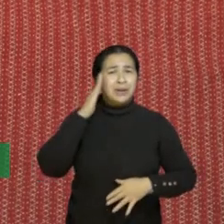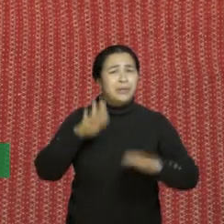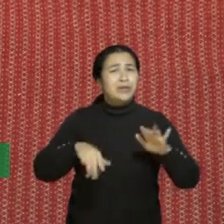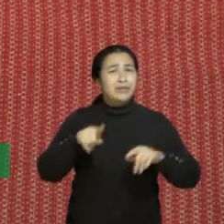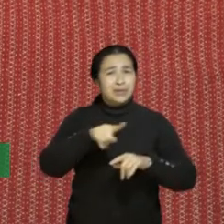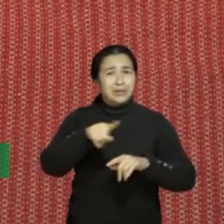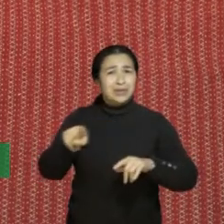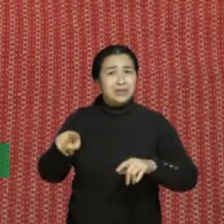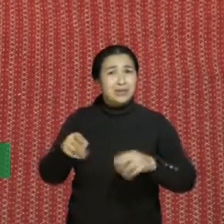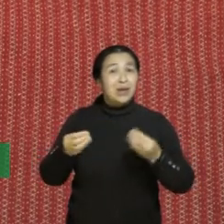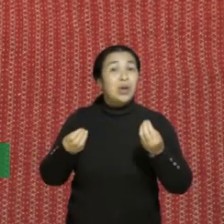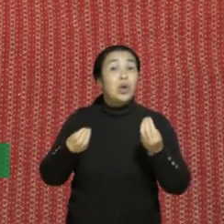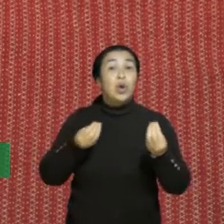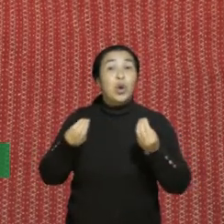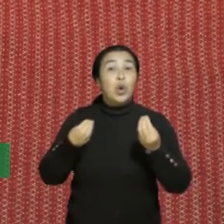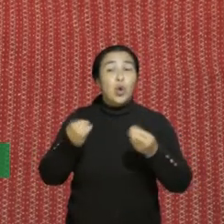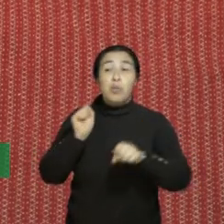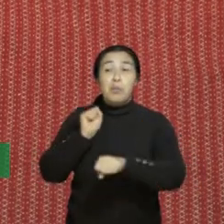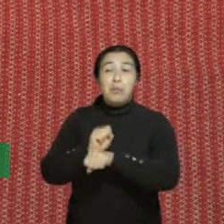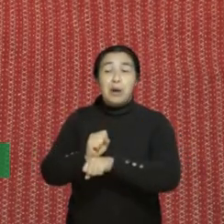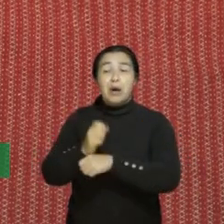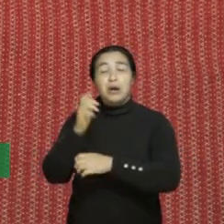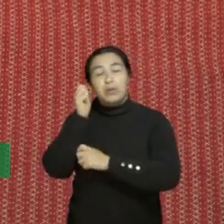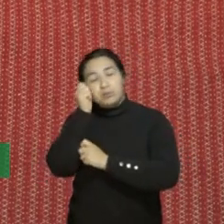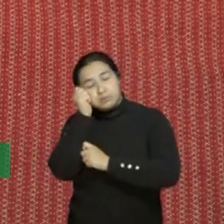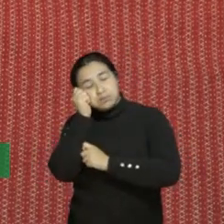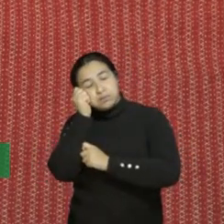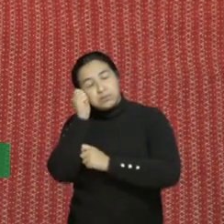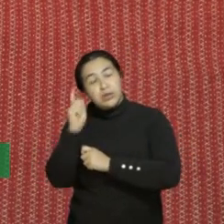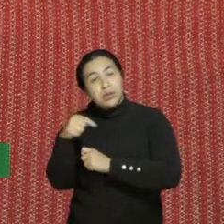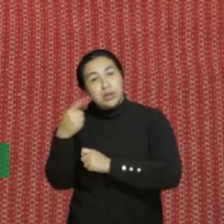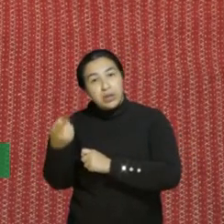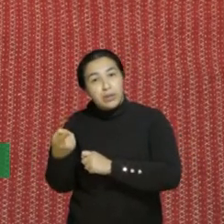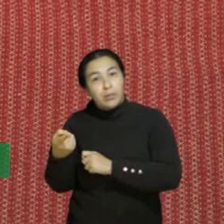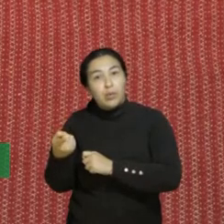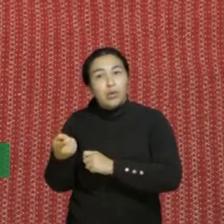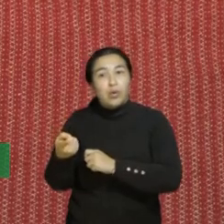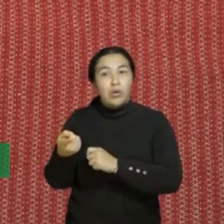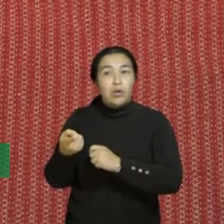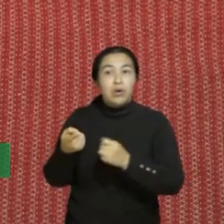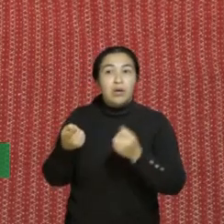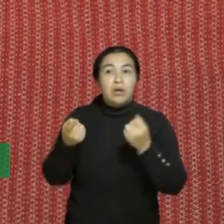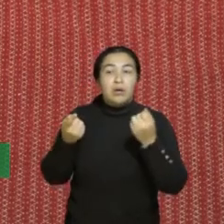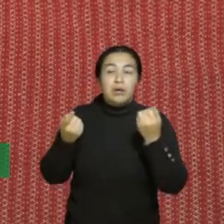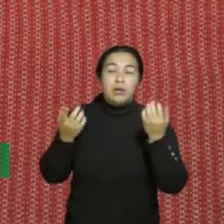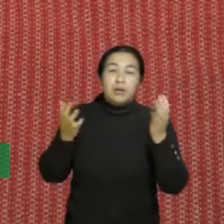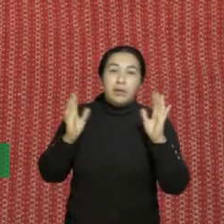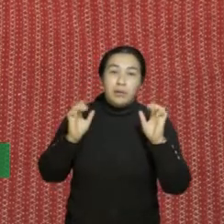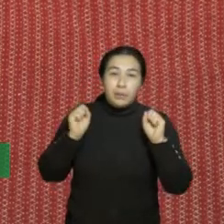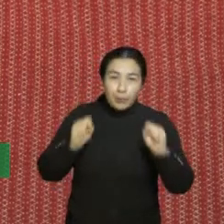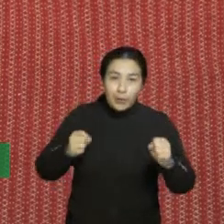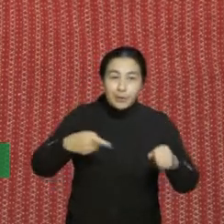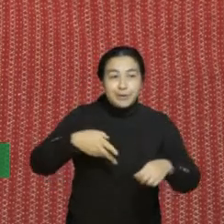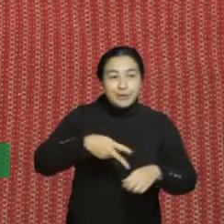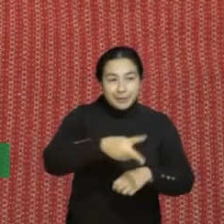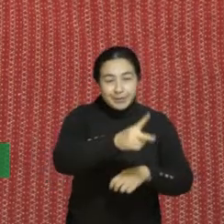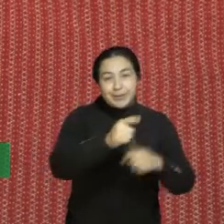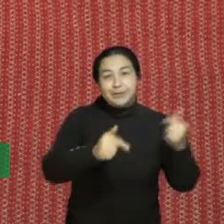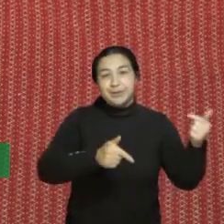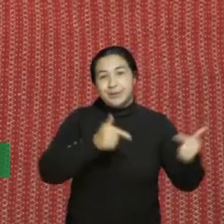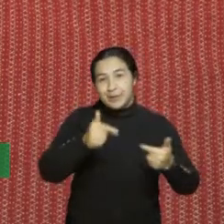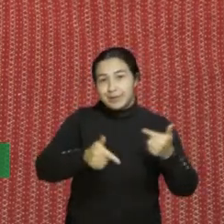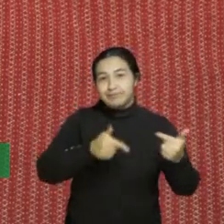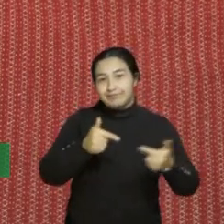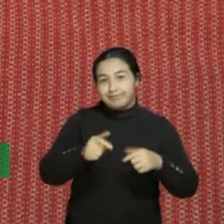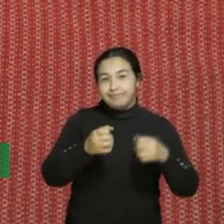carro pequeno? Num posto de gasolina, descansamos meia hora, passamos uma água no rosto e seguimos nossa jornada. Ou, se possível, a